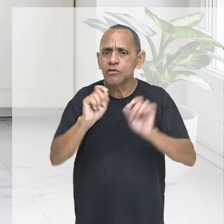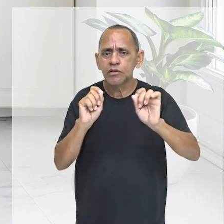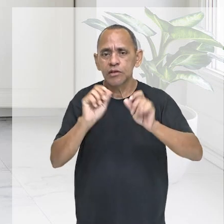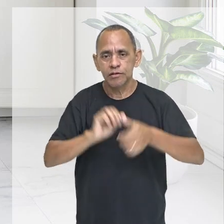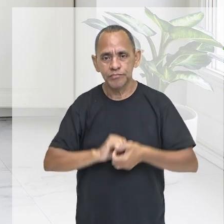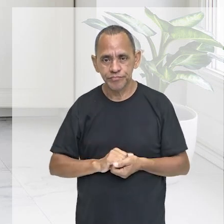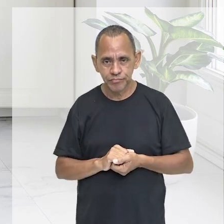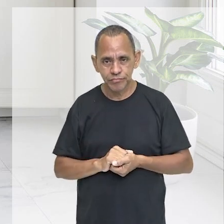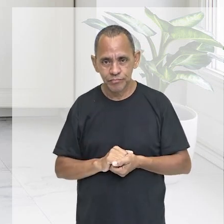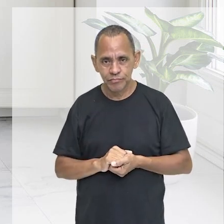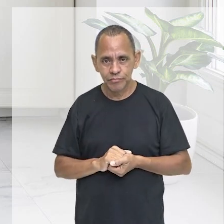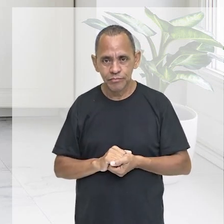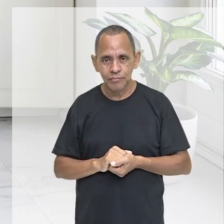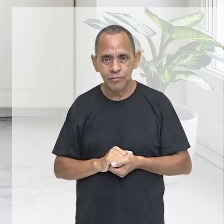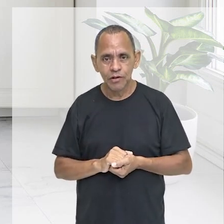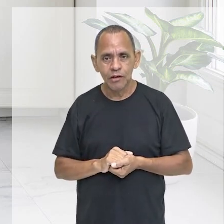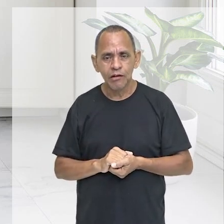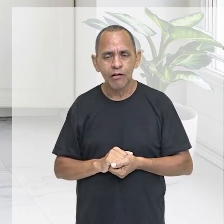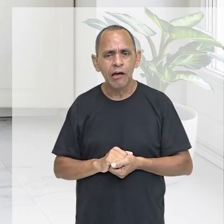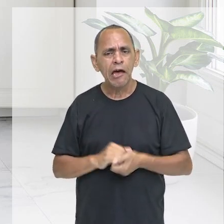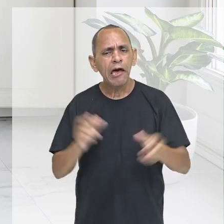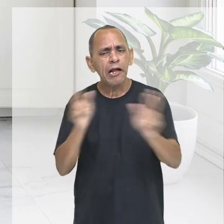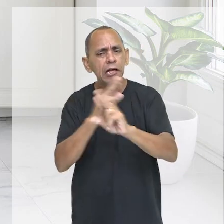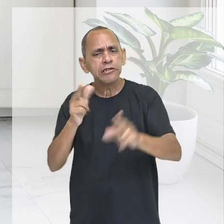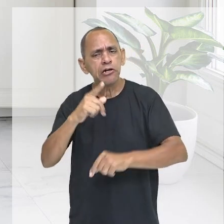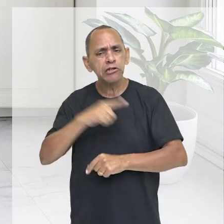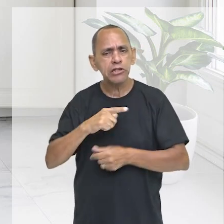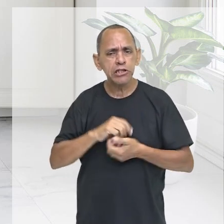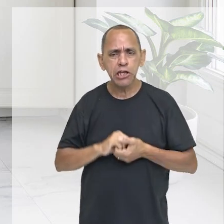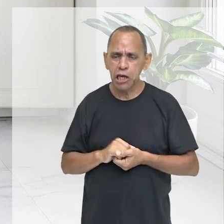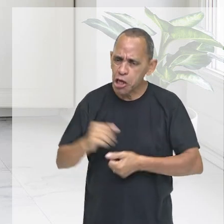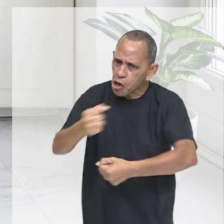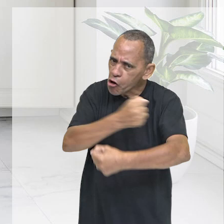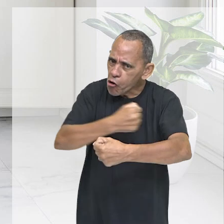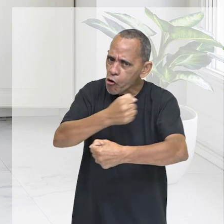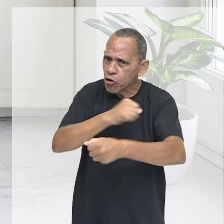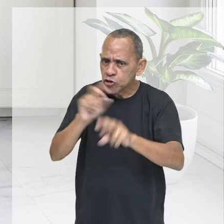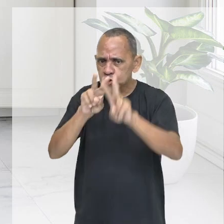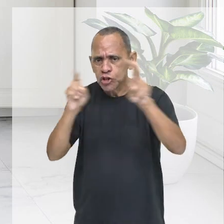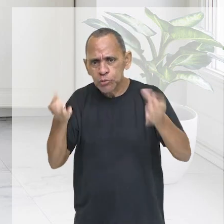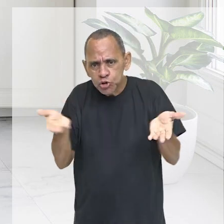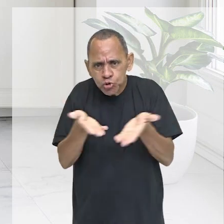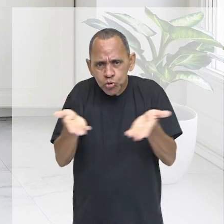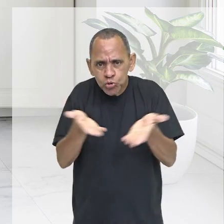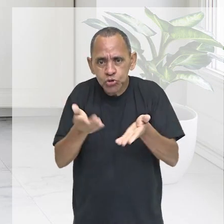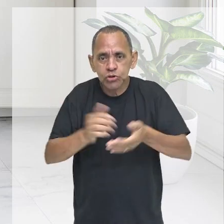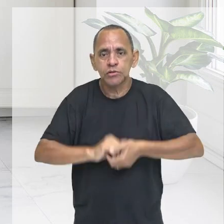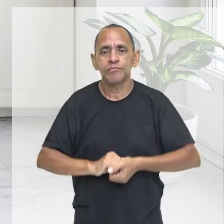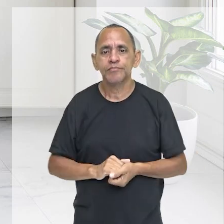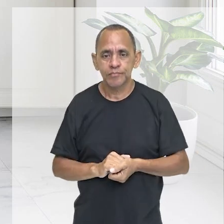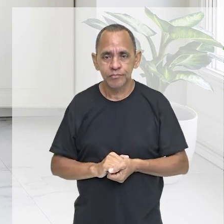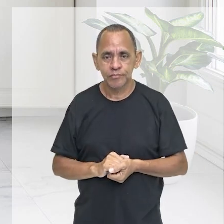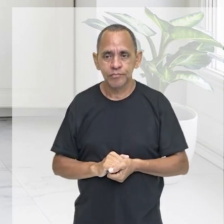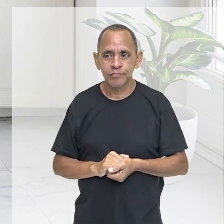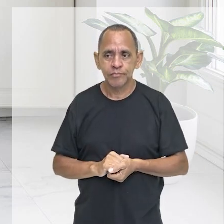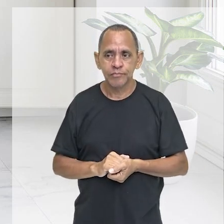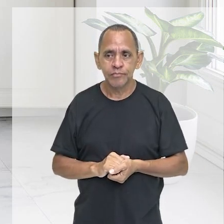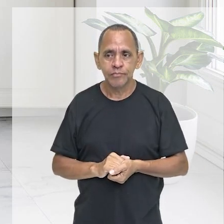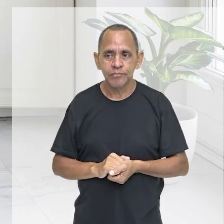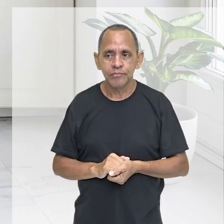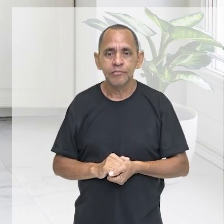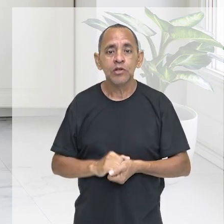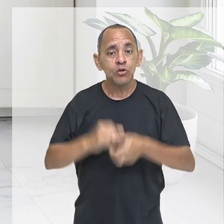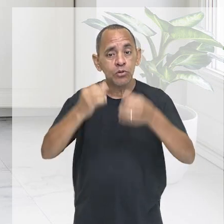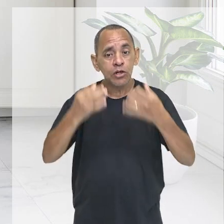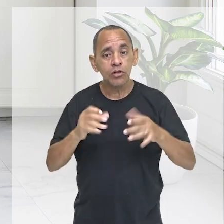vocês. O que a cozinha tem a ver com o tema desta aula? Que estamos falando de tipos